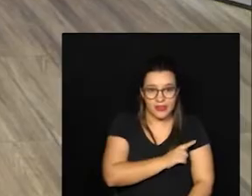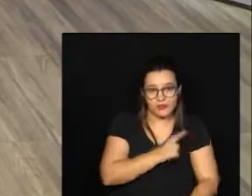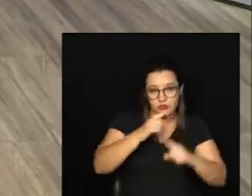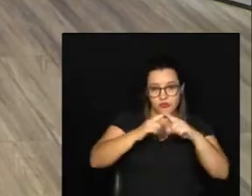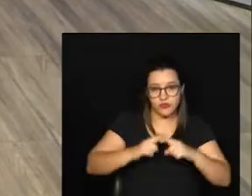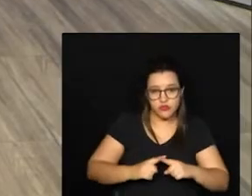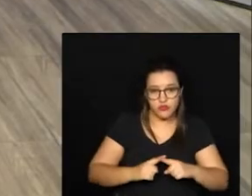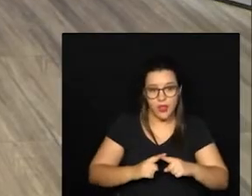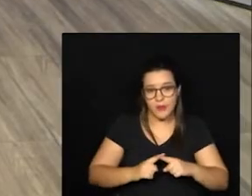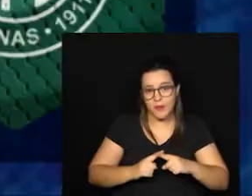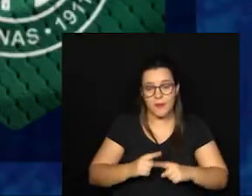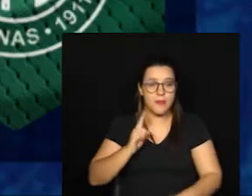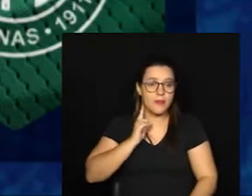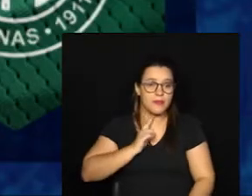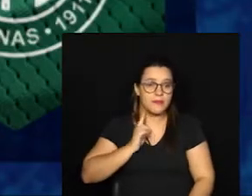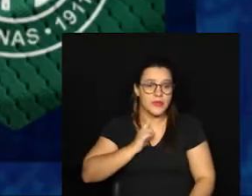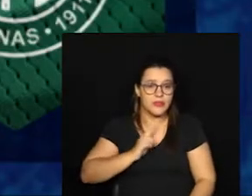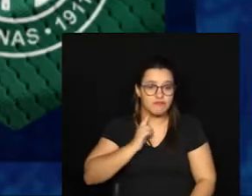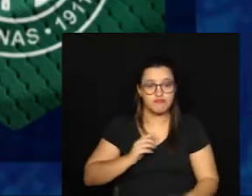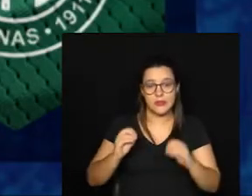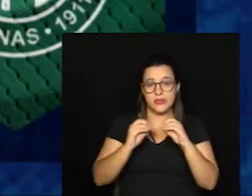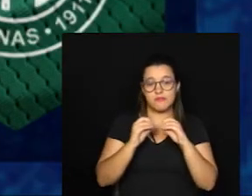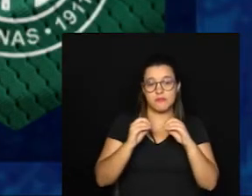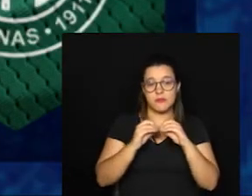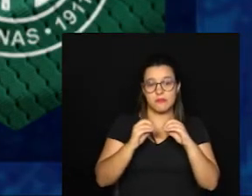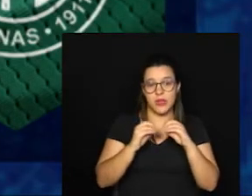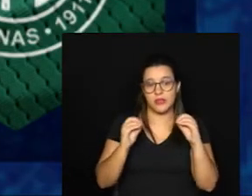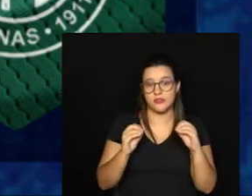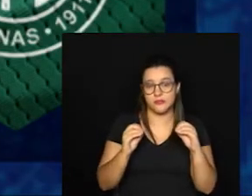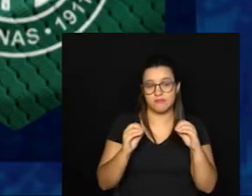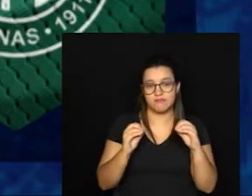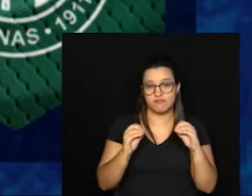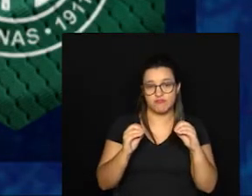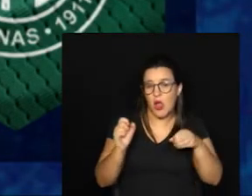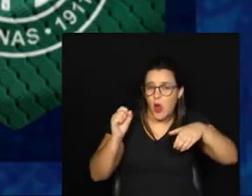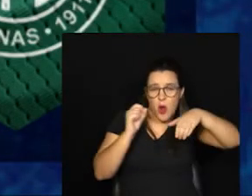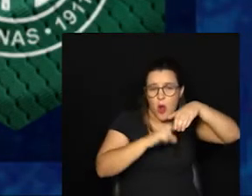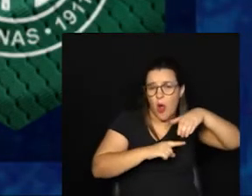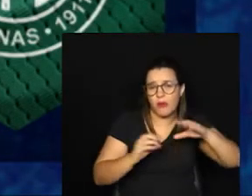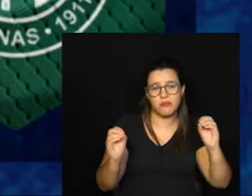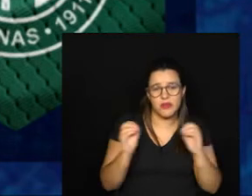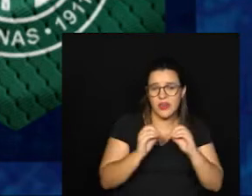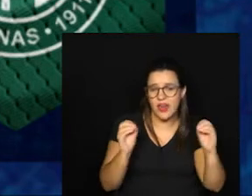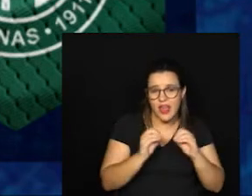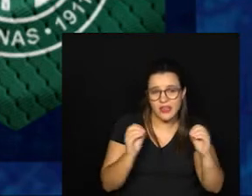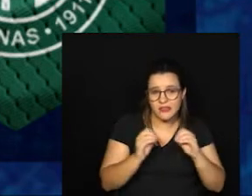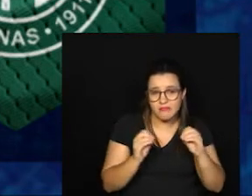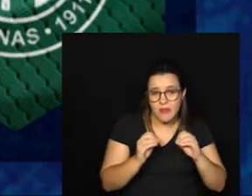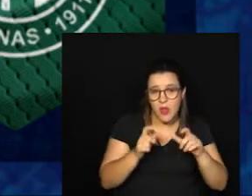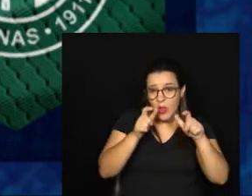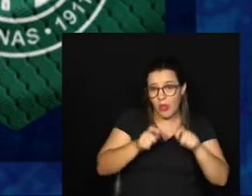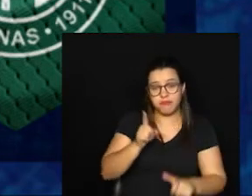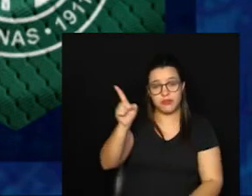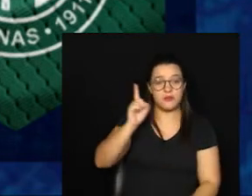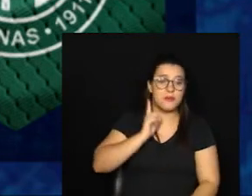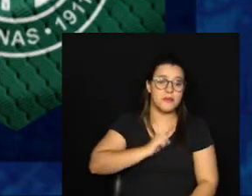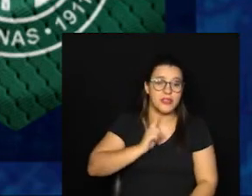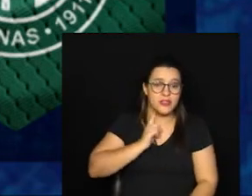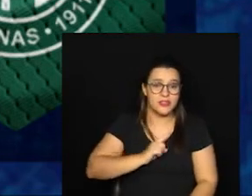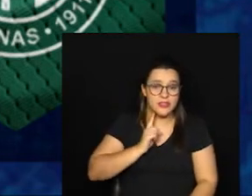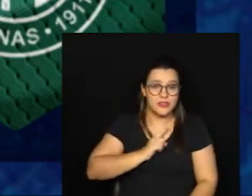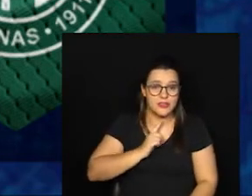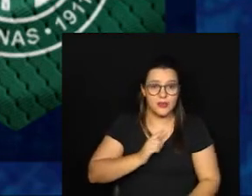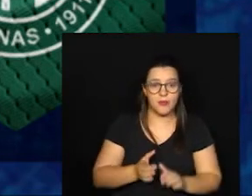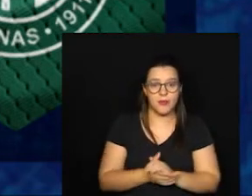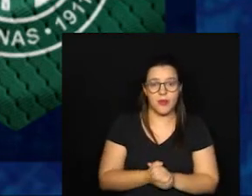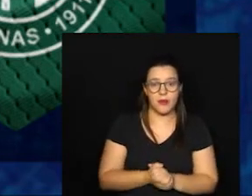equipes ficaram no empate. América Mineiro 0, Guarani 0. A rede não balançou no estádio Independência, mas o goleiro do Guarani,